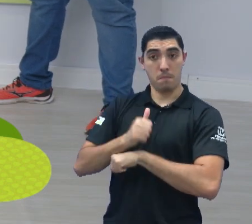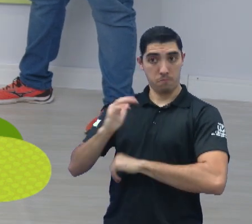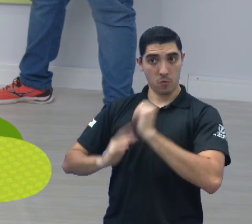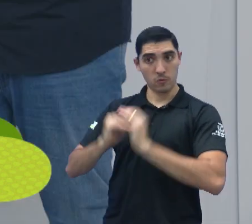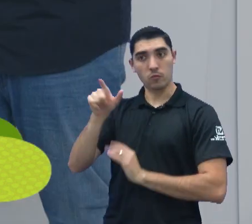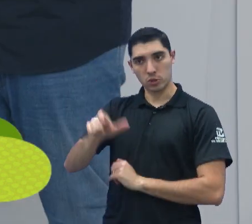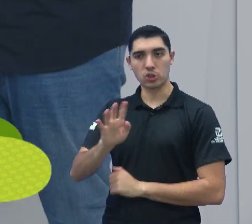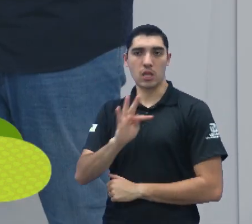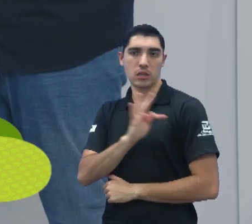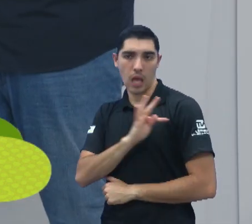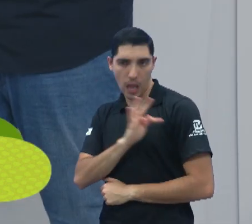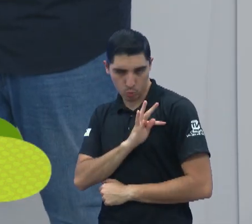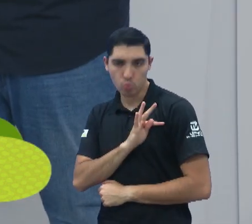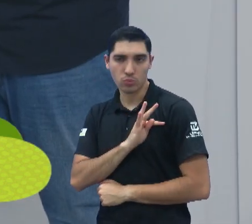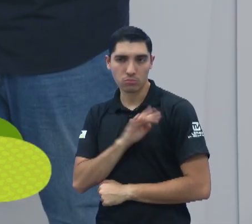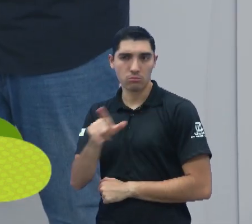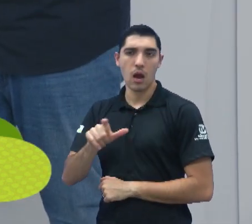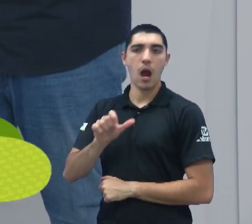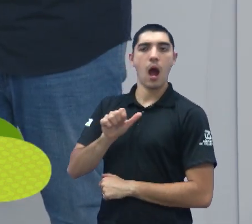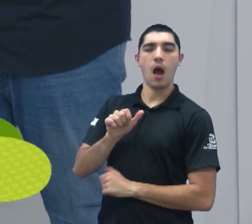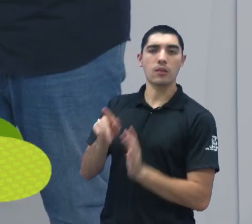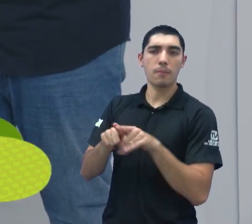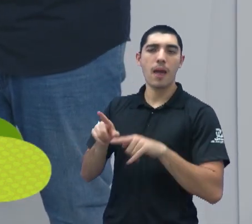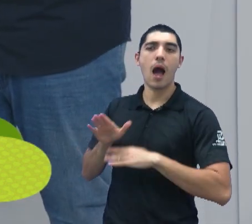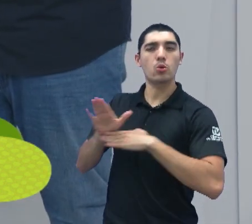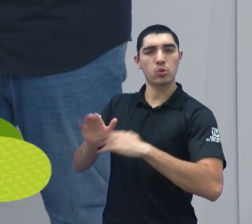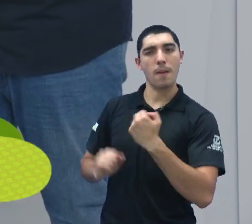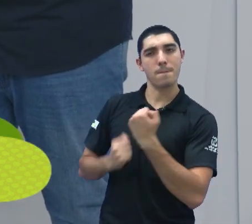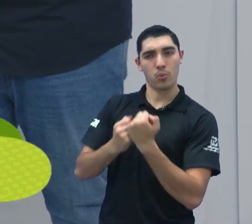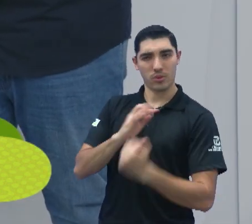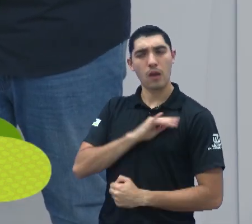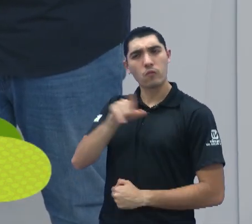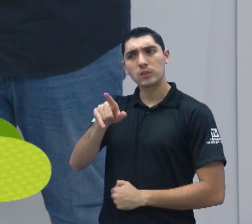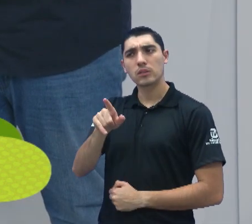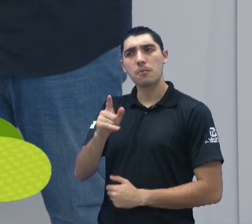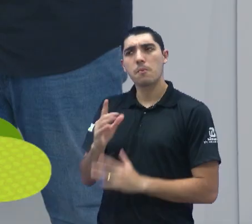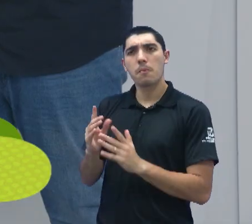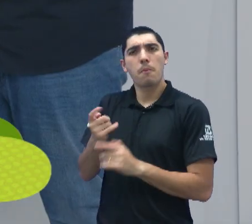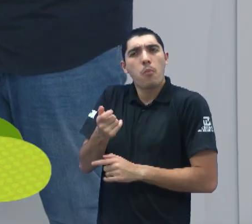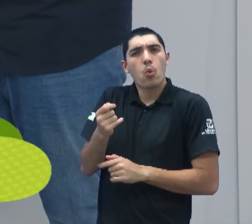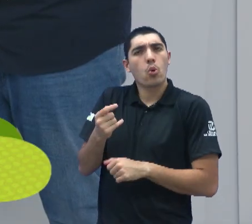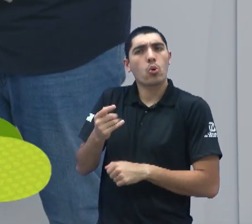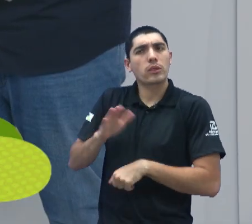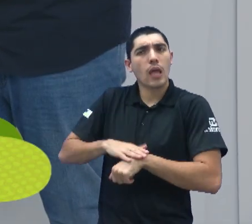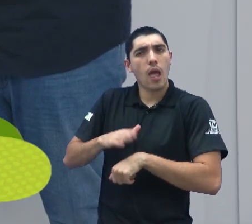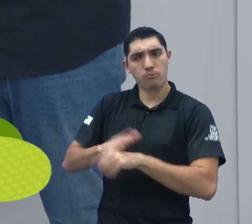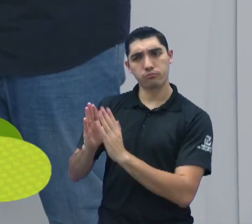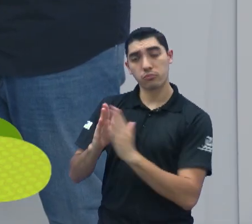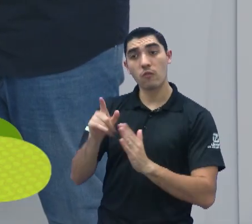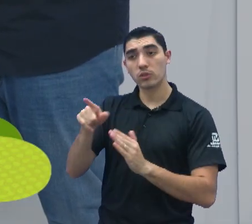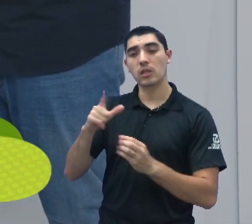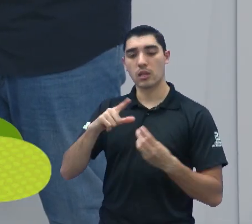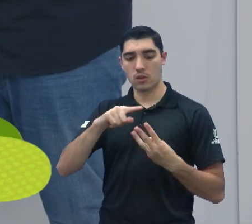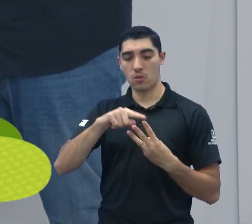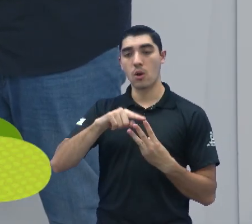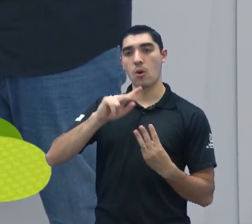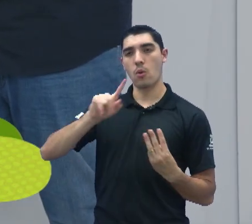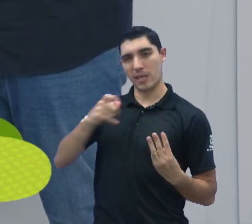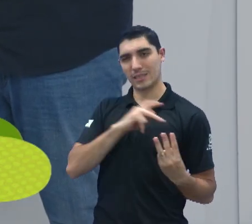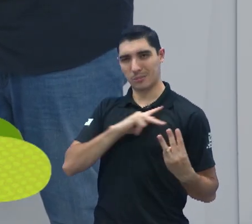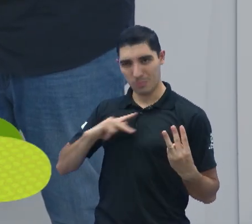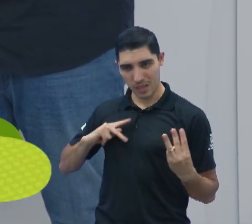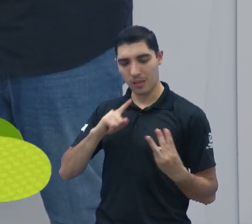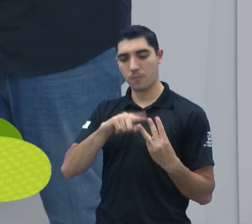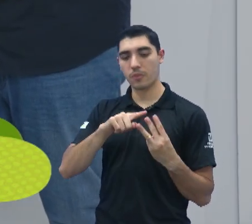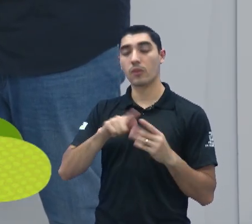tem, entre aspas, uma carreira curta e com 3 times na carreira, contando o São José, que é o Pinheiros, o Guarulhos, de onde você veio